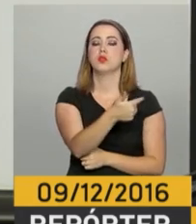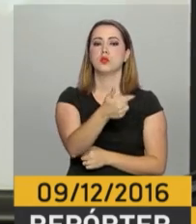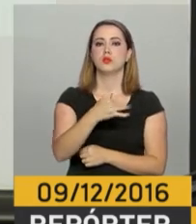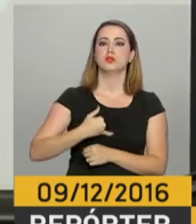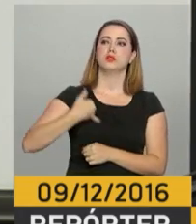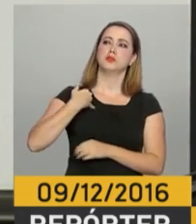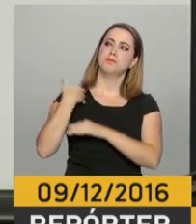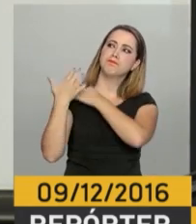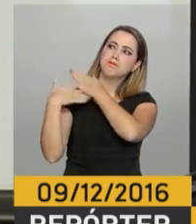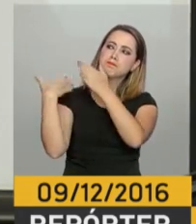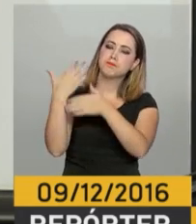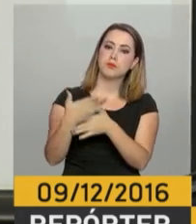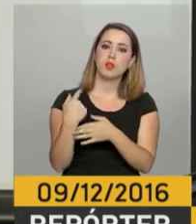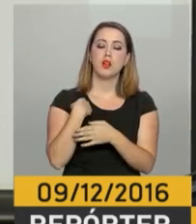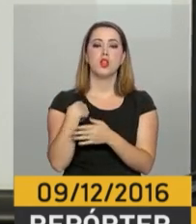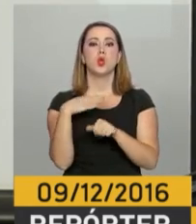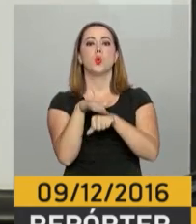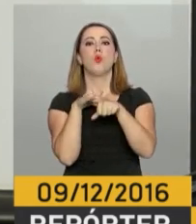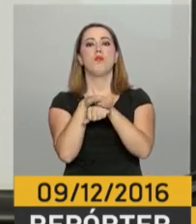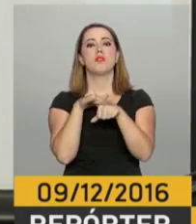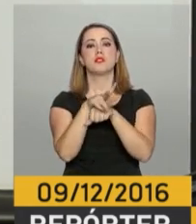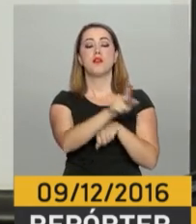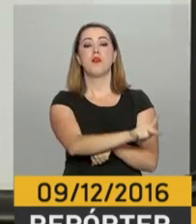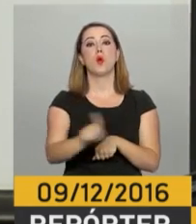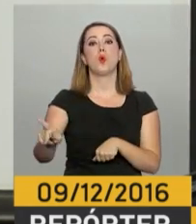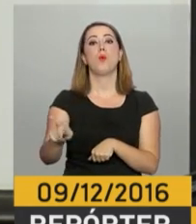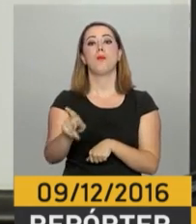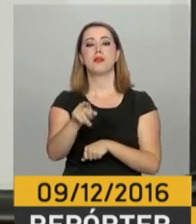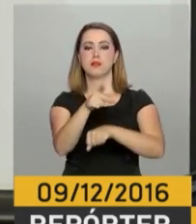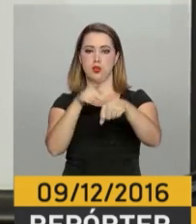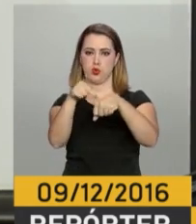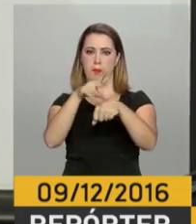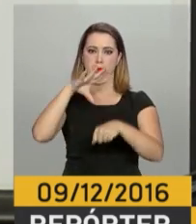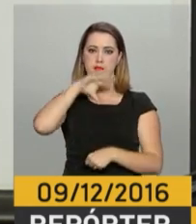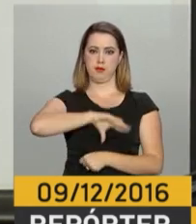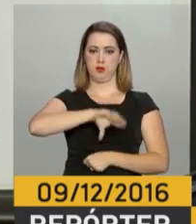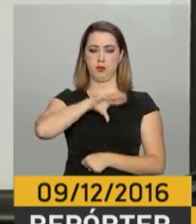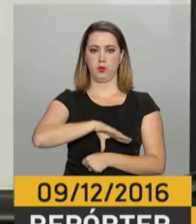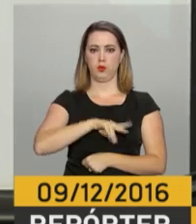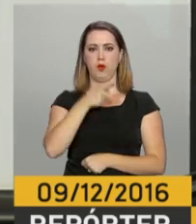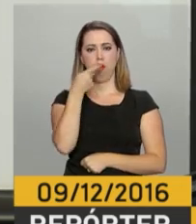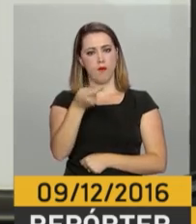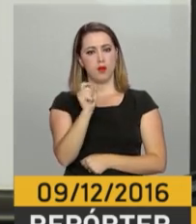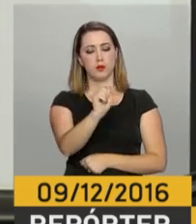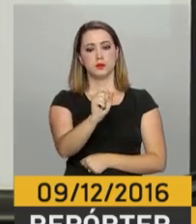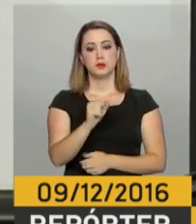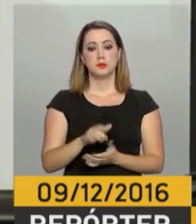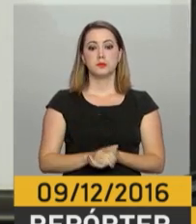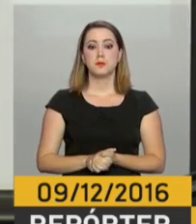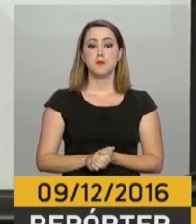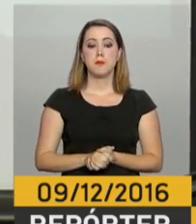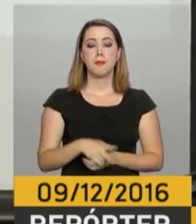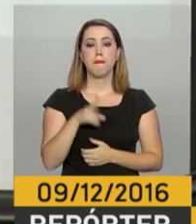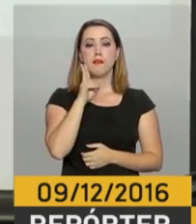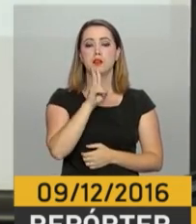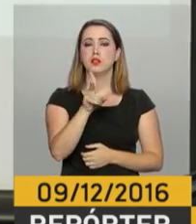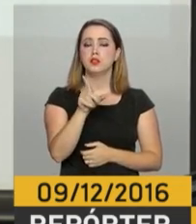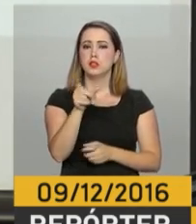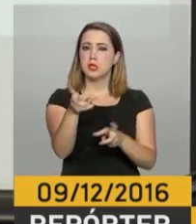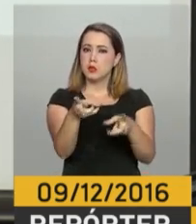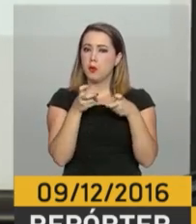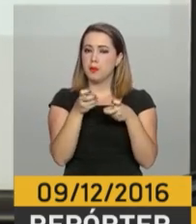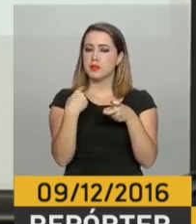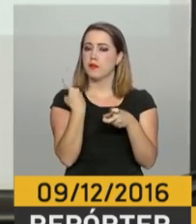Portugal, Jorge Sampaio, e ele me contou uma coisa curiosa, senador Tasso. Ele observava que nós